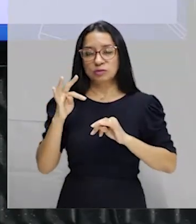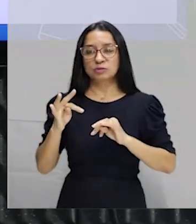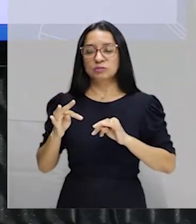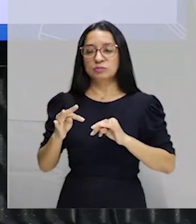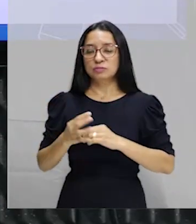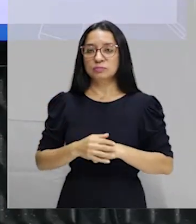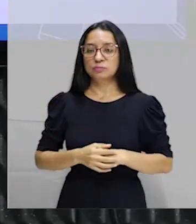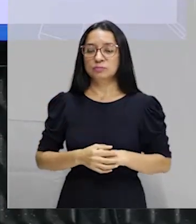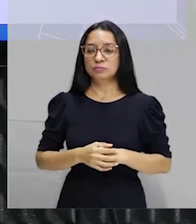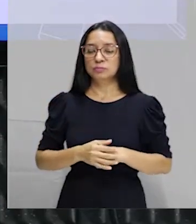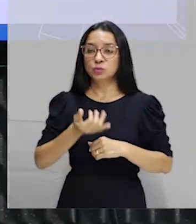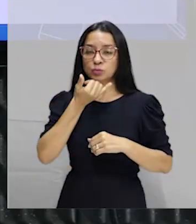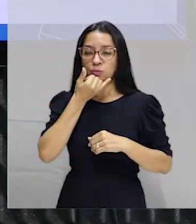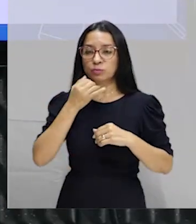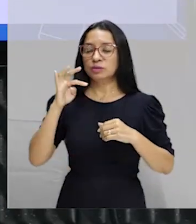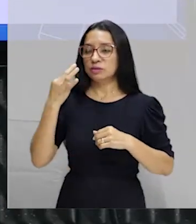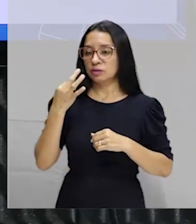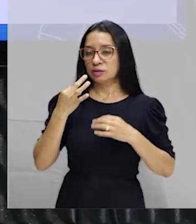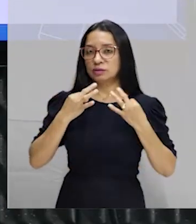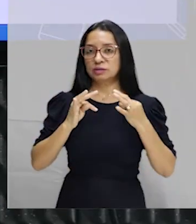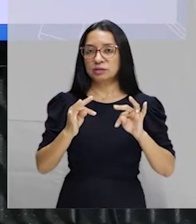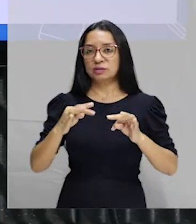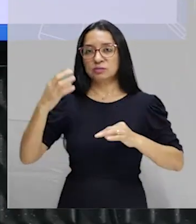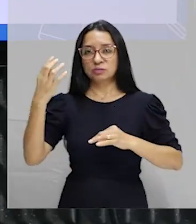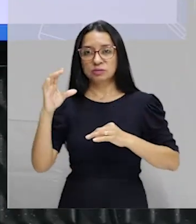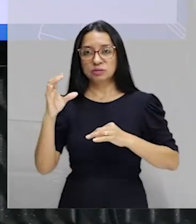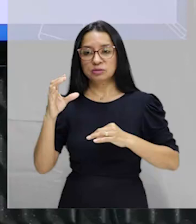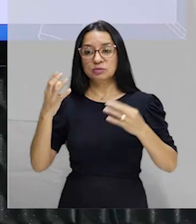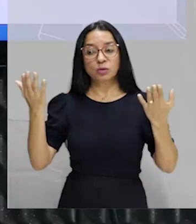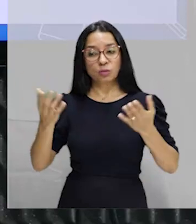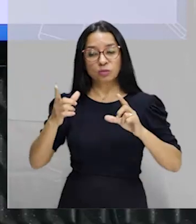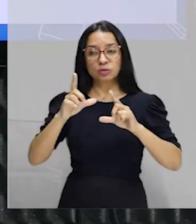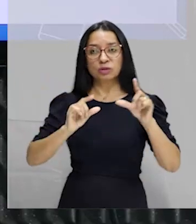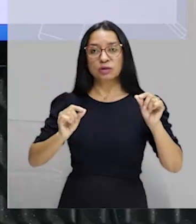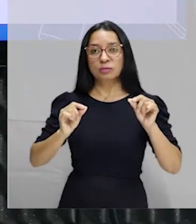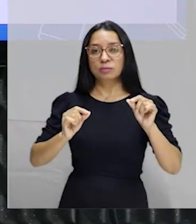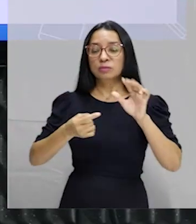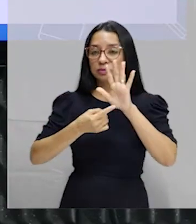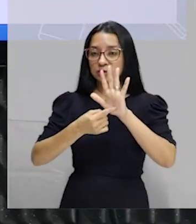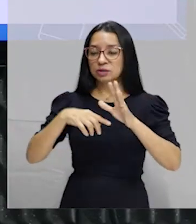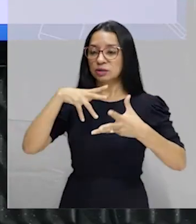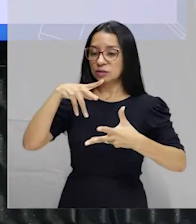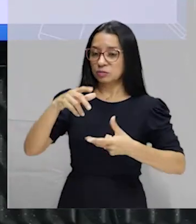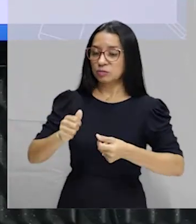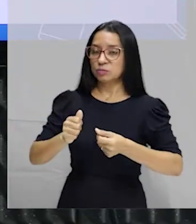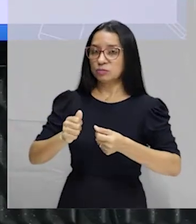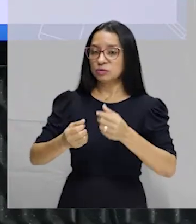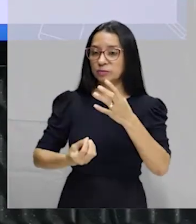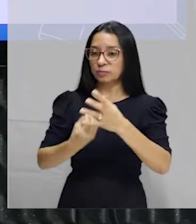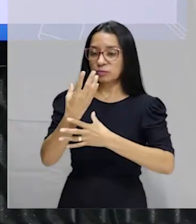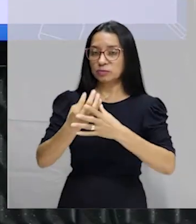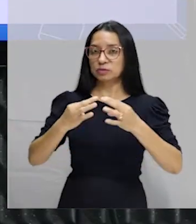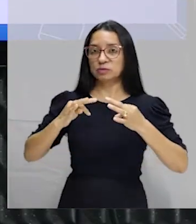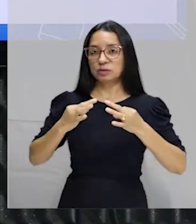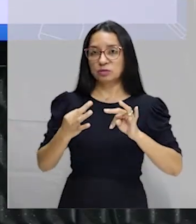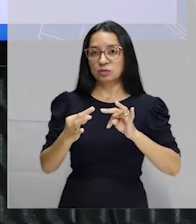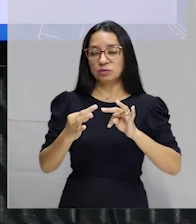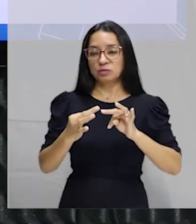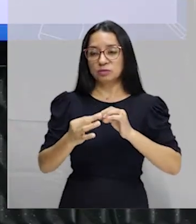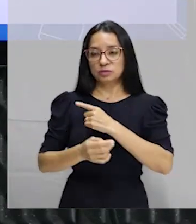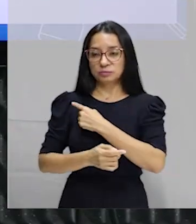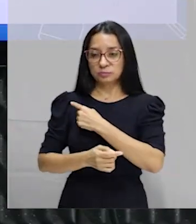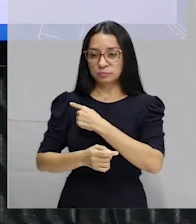é um dos países que mais se destaca no mundo no campo da produção tecnológica de ponta, principalmente da produção da robótica,